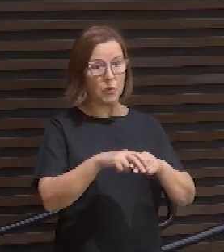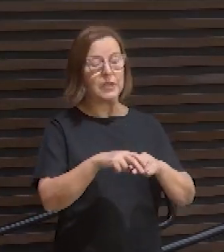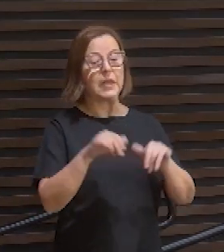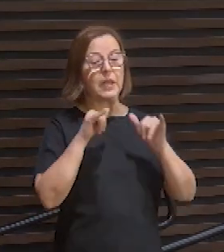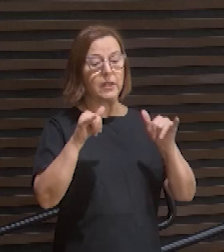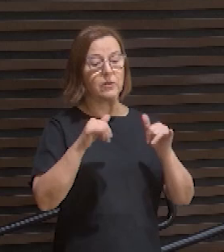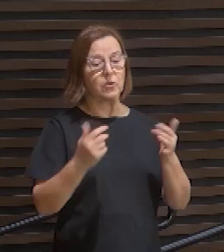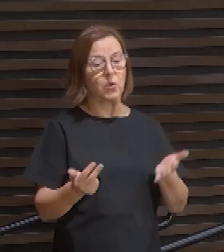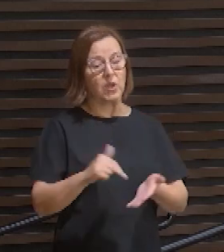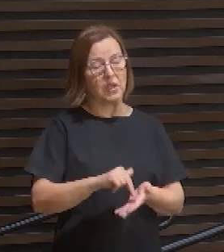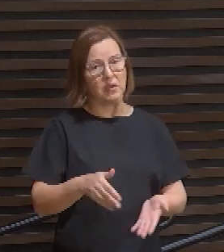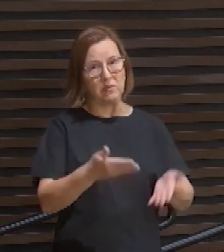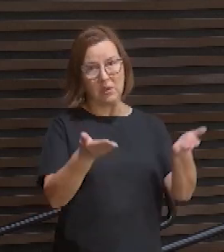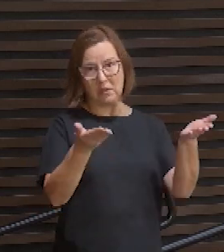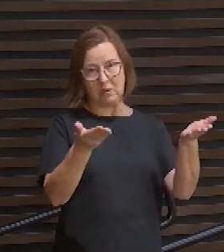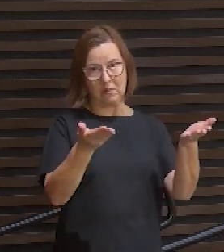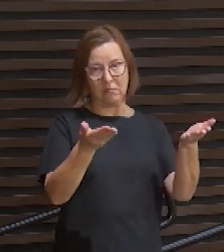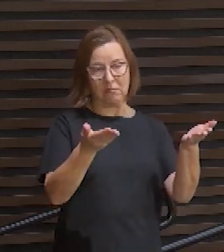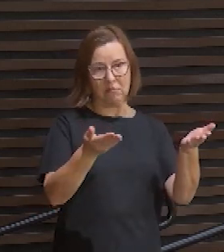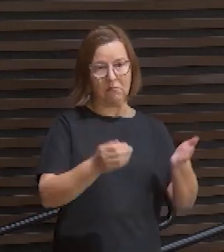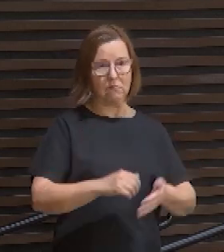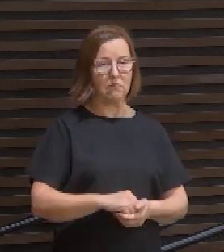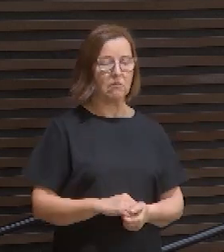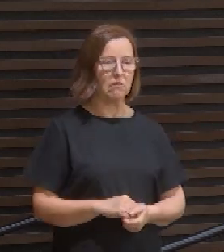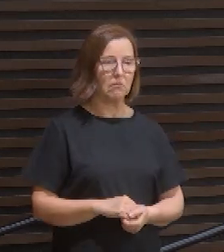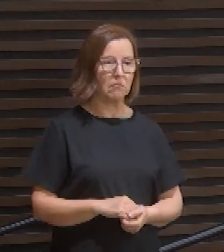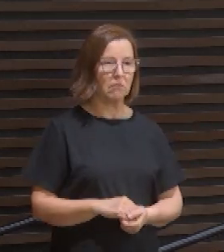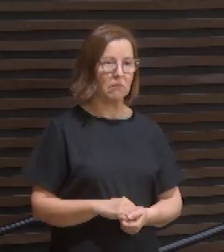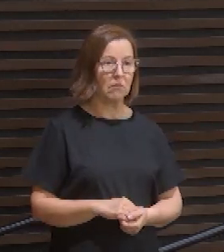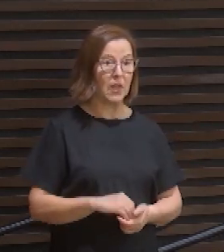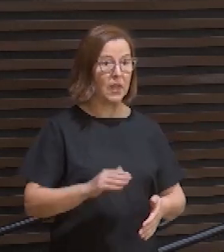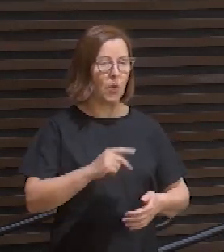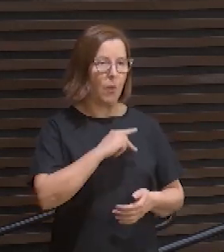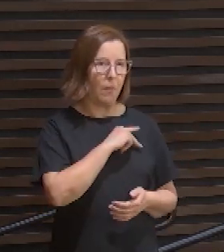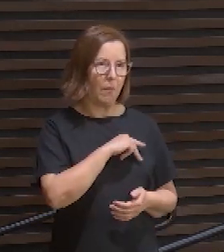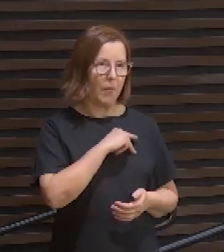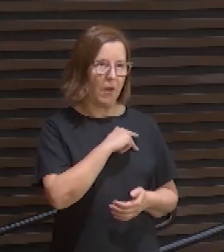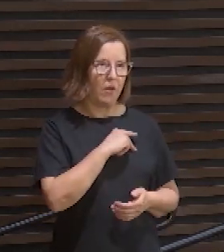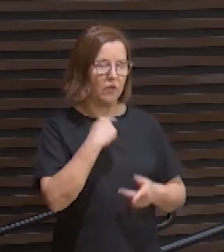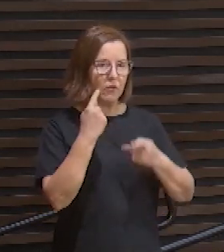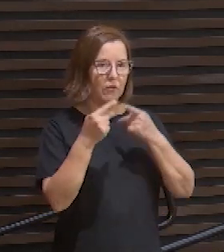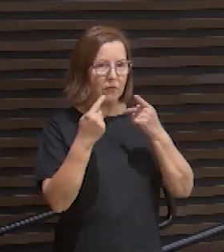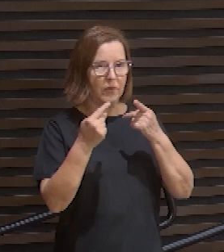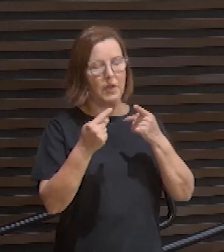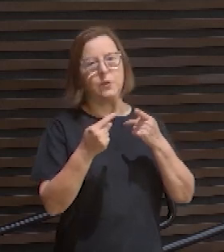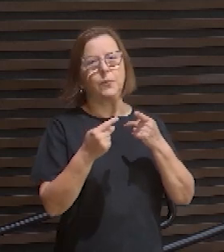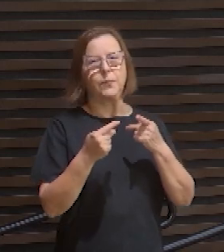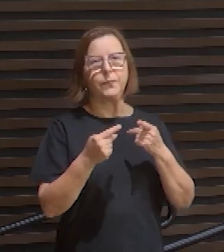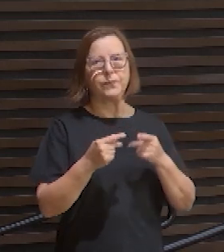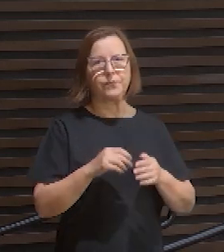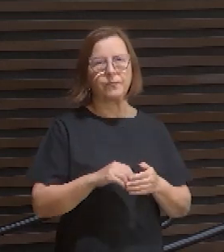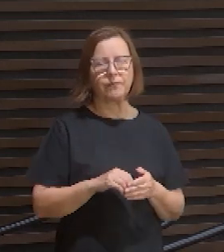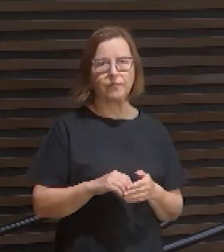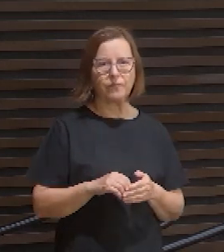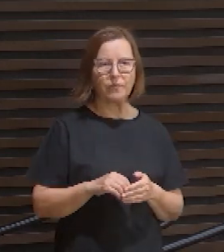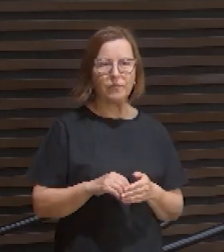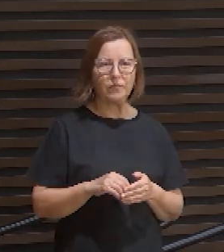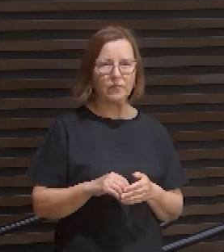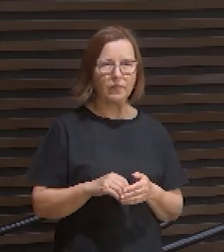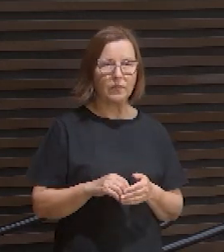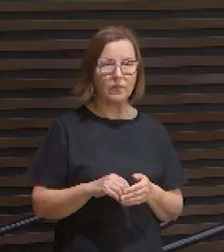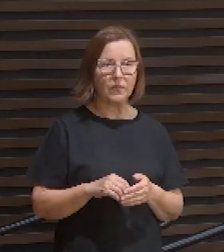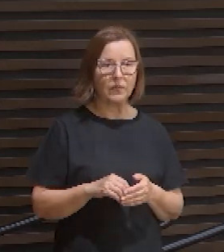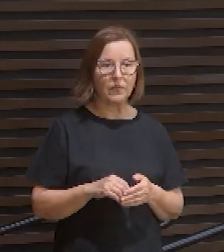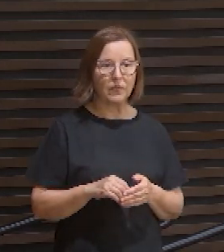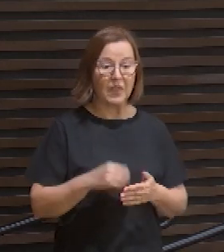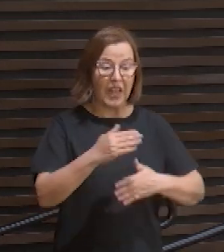Então não faz o menor sentido? Então Paulo relacionou aqui as implicações teológicas de não haver ressurreição.